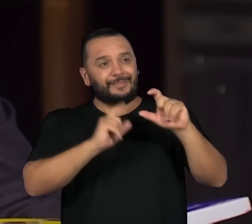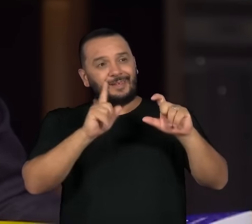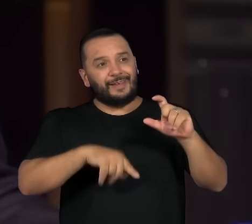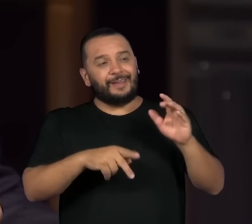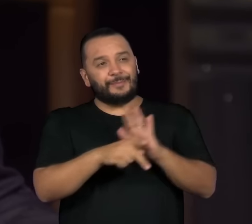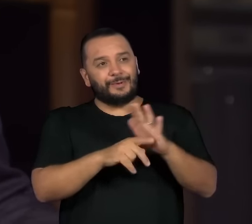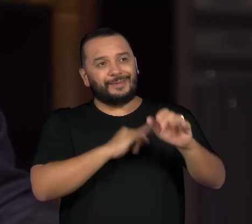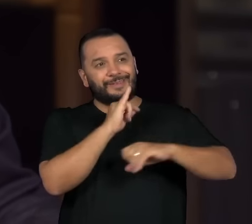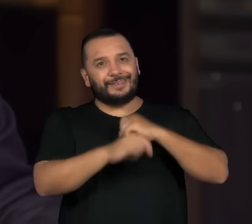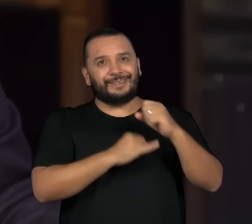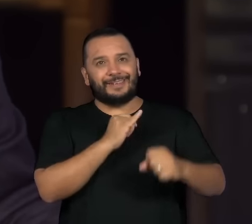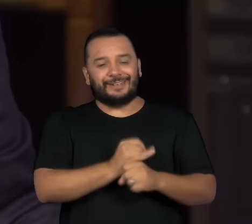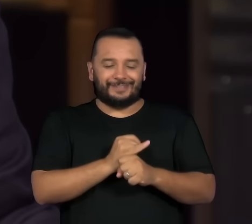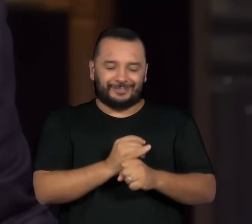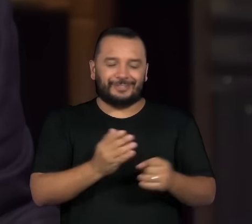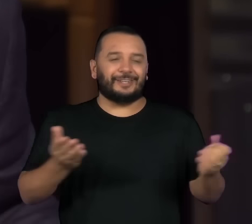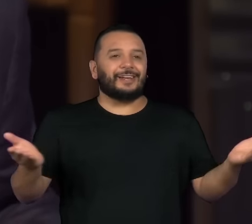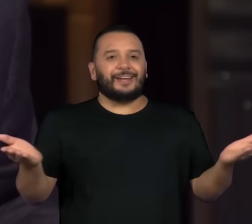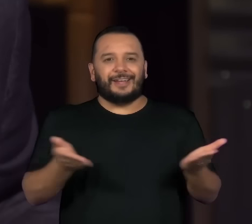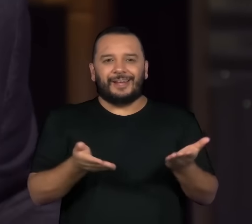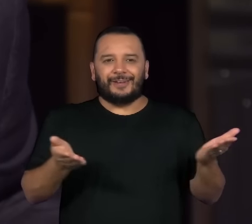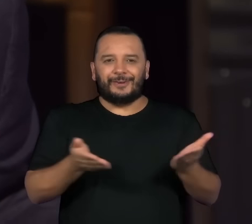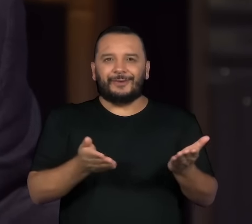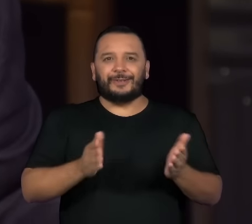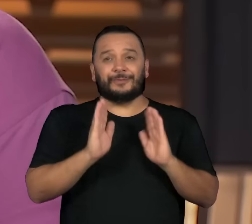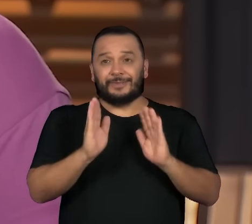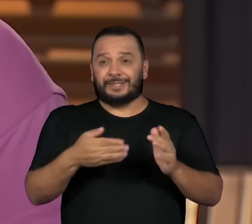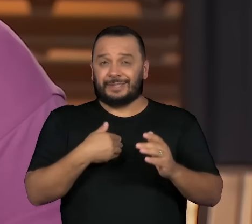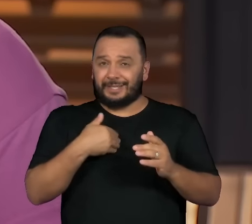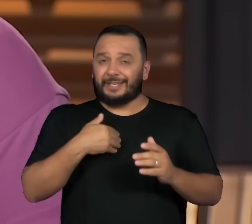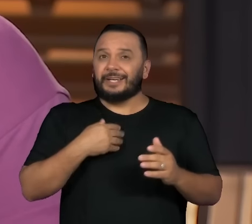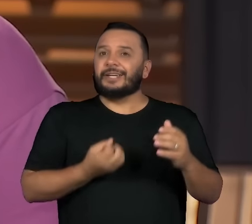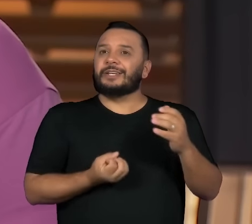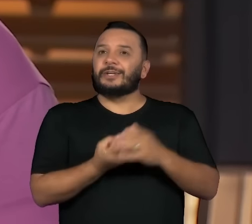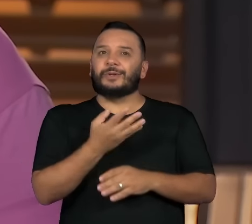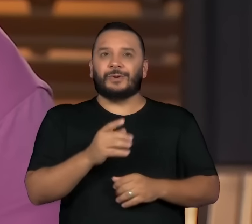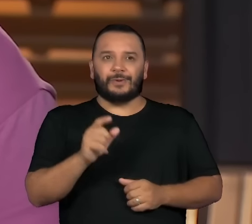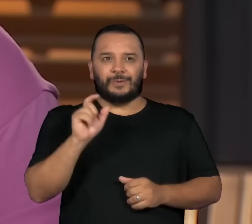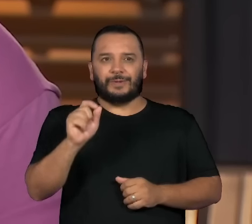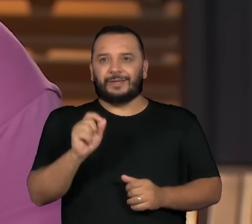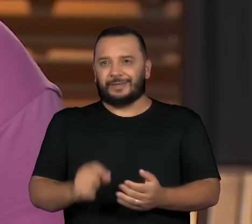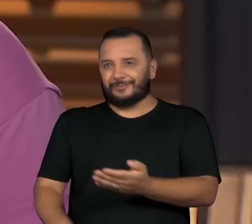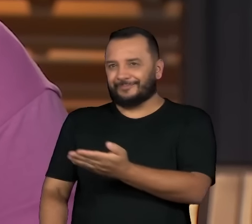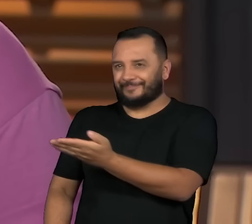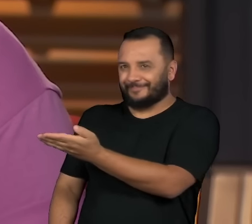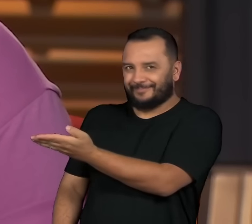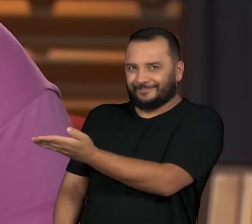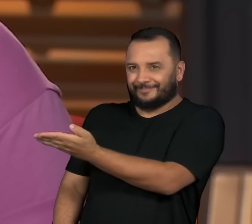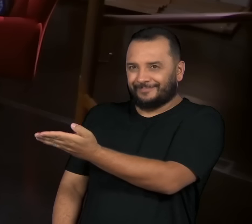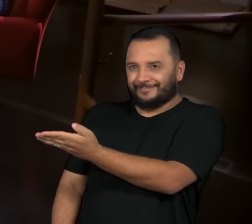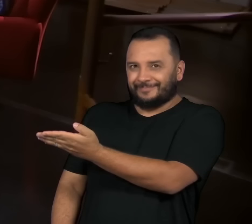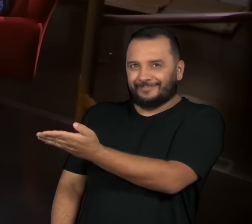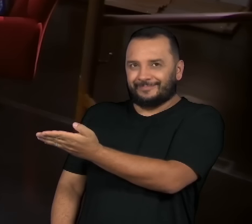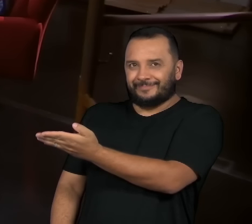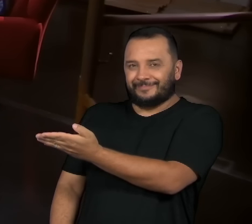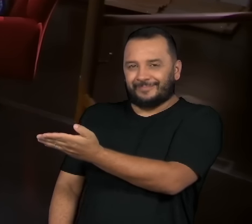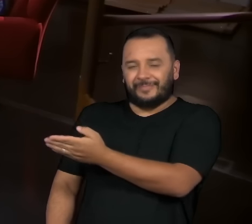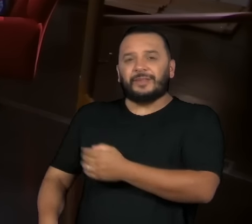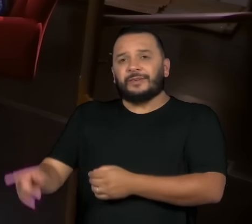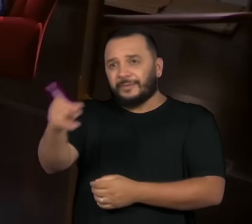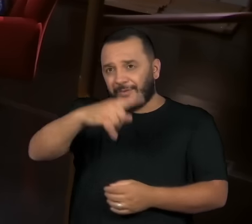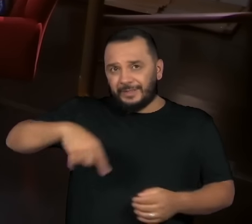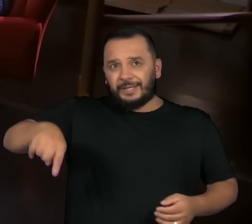resolveu fazer um crowdfunding, né? Sim. Colocar na internet, pessoal, vamos financiar um